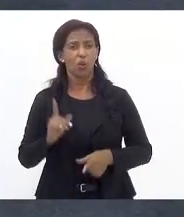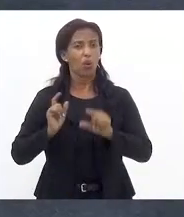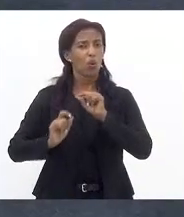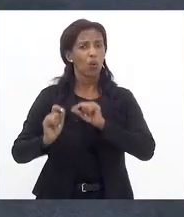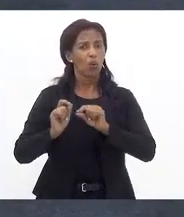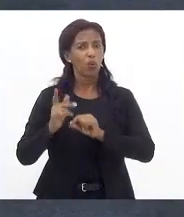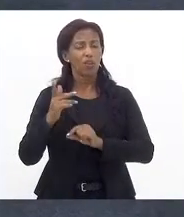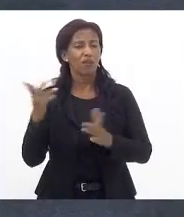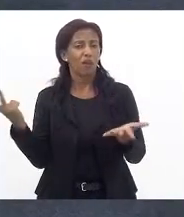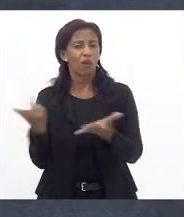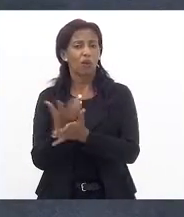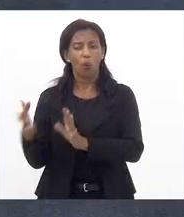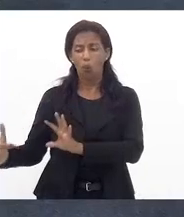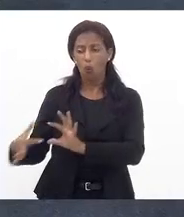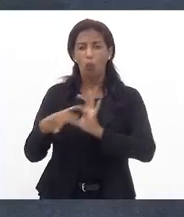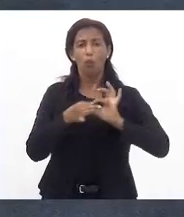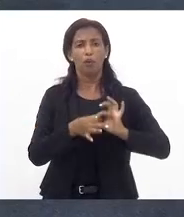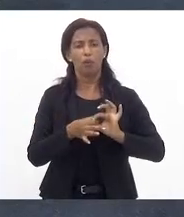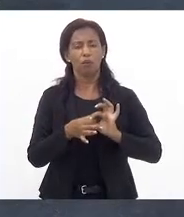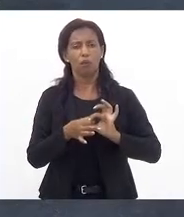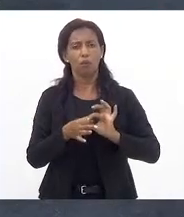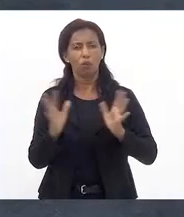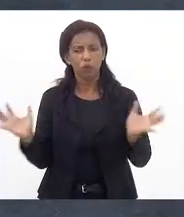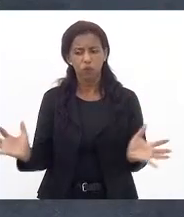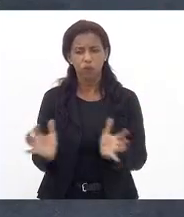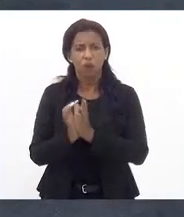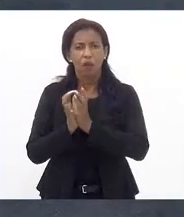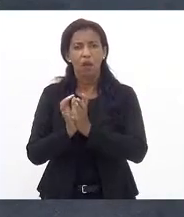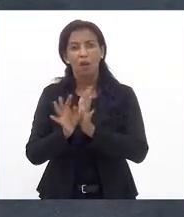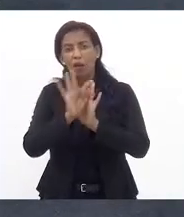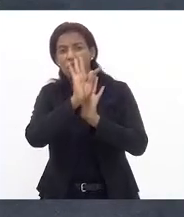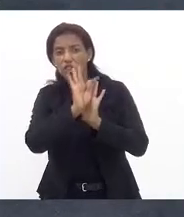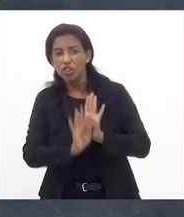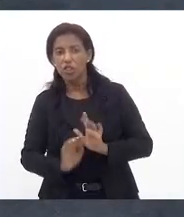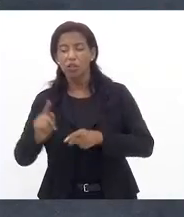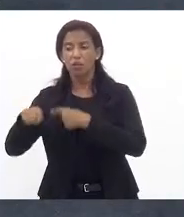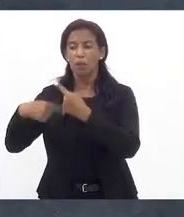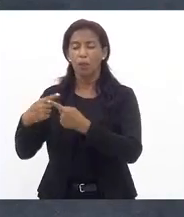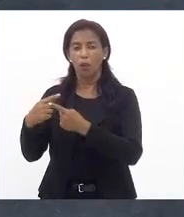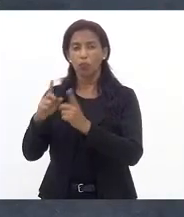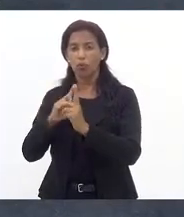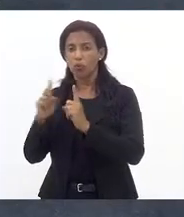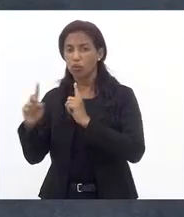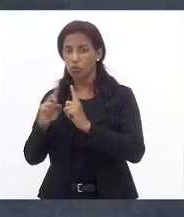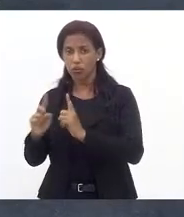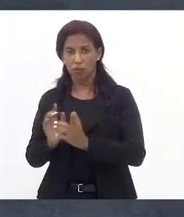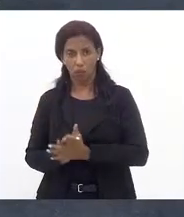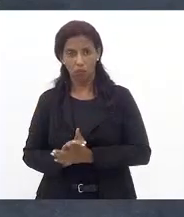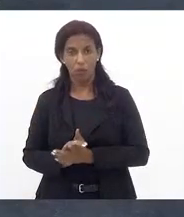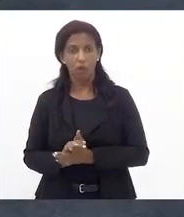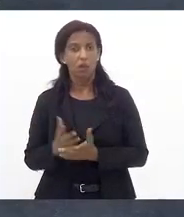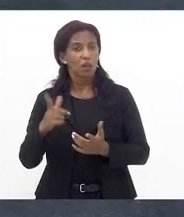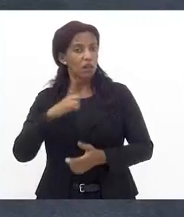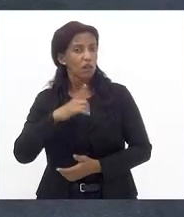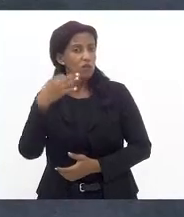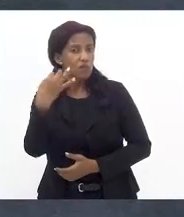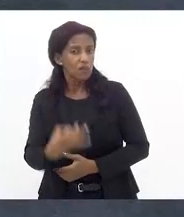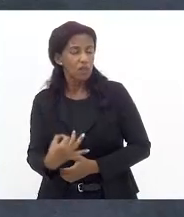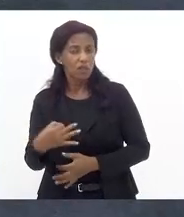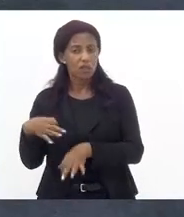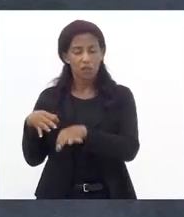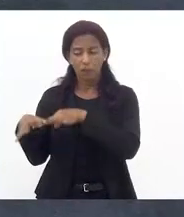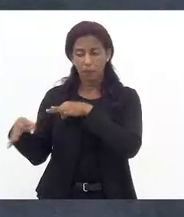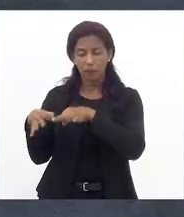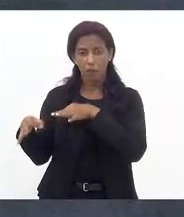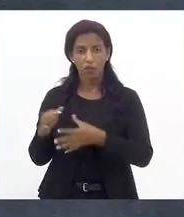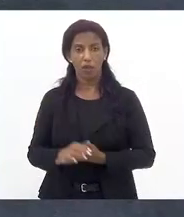é a comunhão, como foi feito hoje no aumento. Chegaremos a um texto após as discussões e eu tenho certeza que esses projetos,